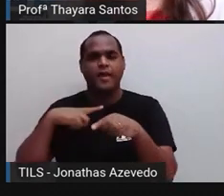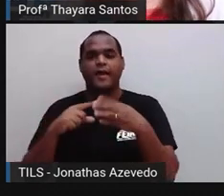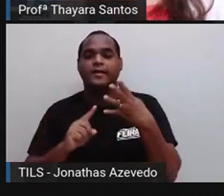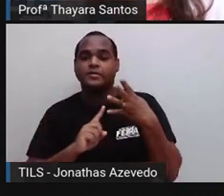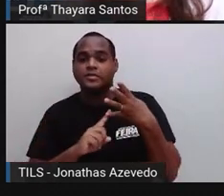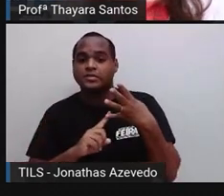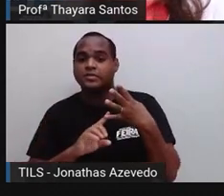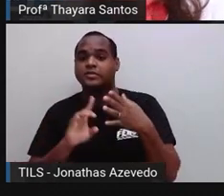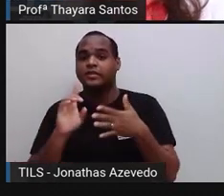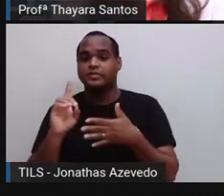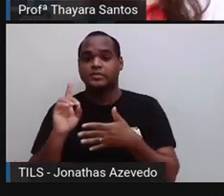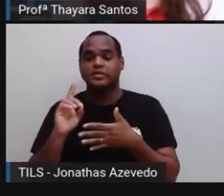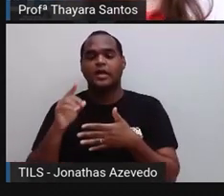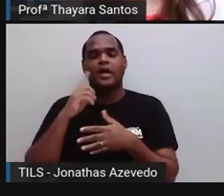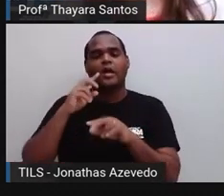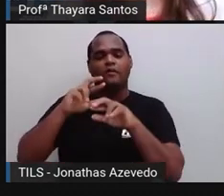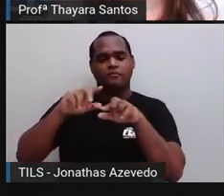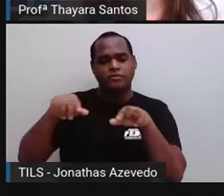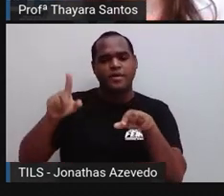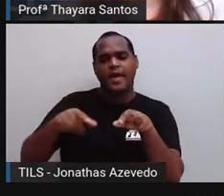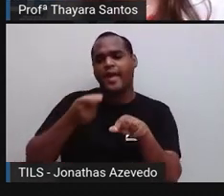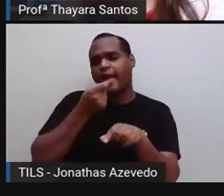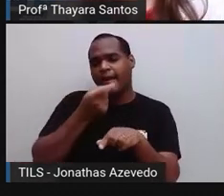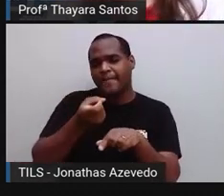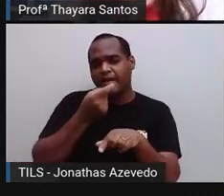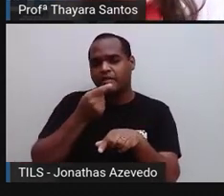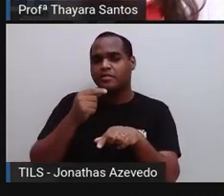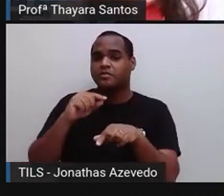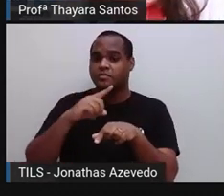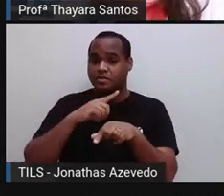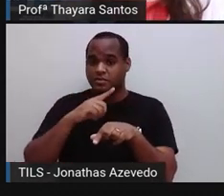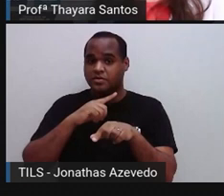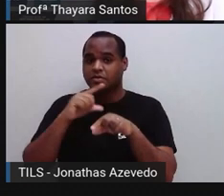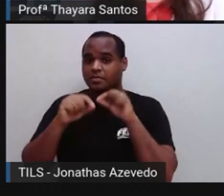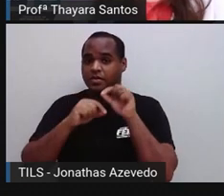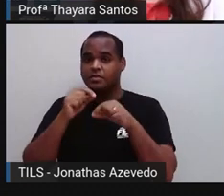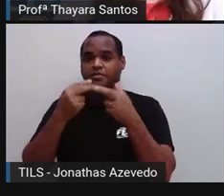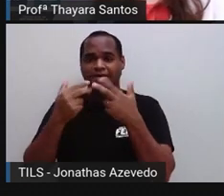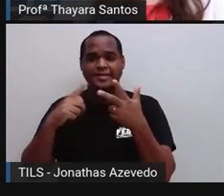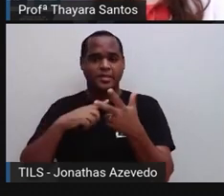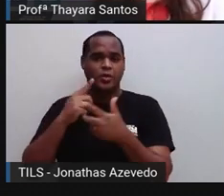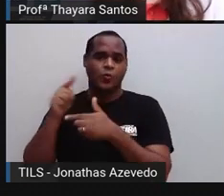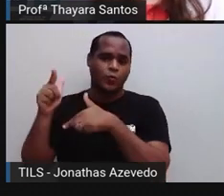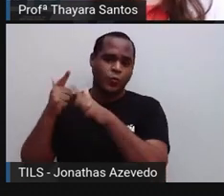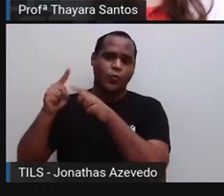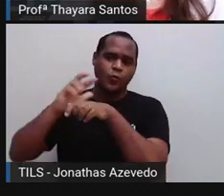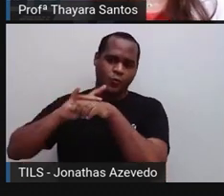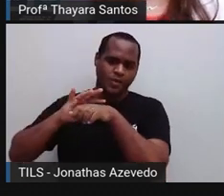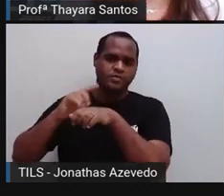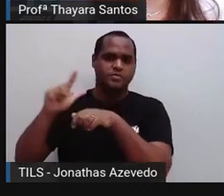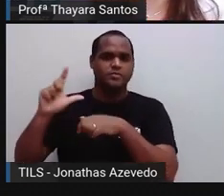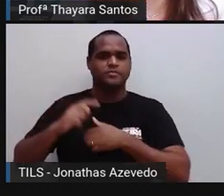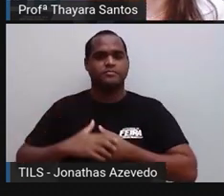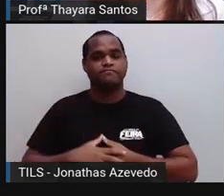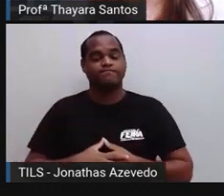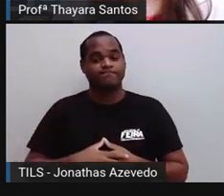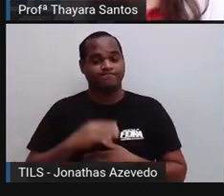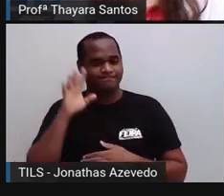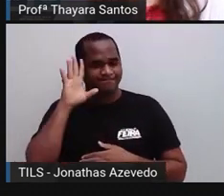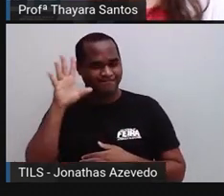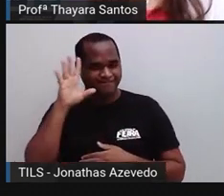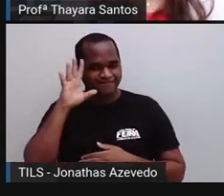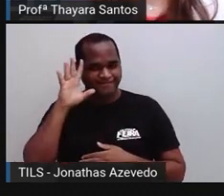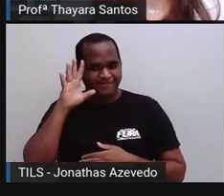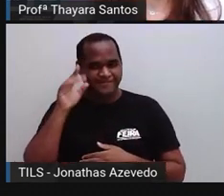Ou letra D, os medicamentos, ao curarem uma doença, sempre provocam outras. Vamos lá, pensem aí um